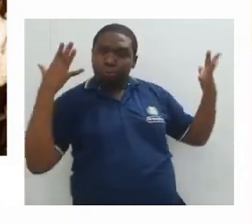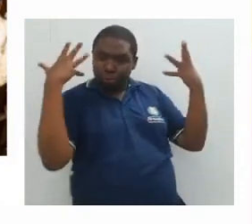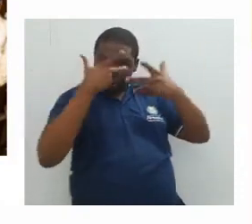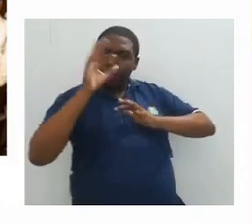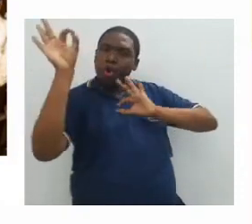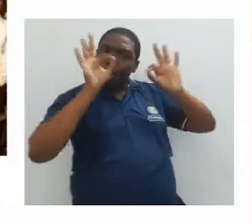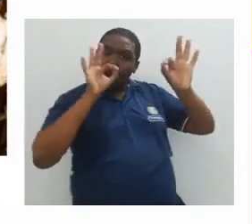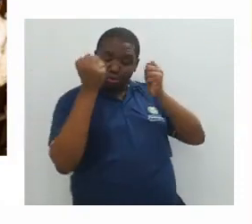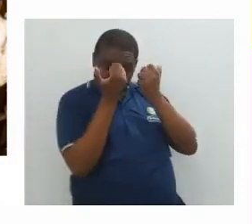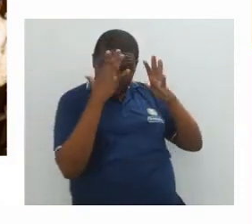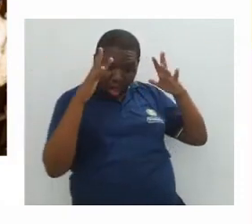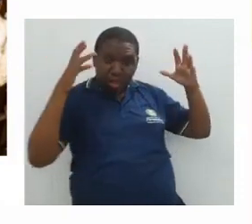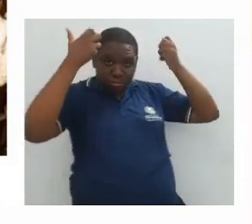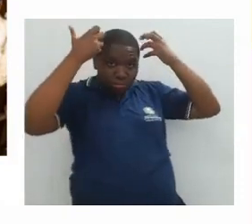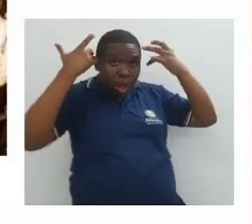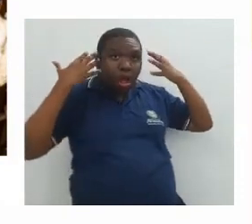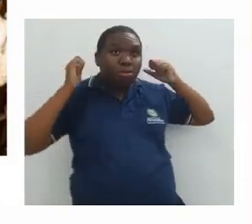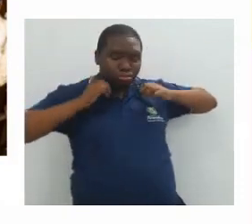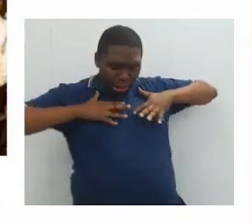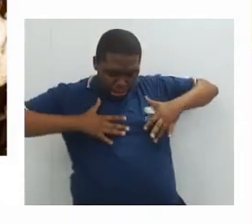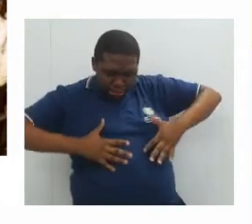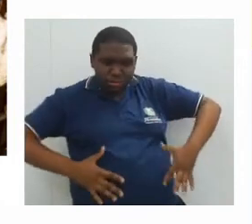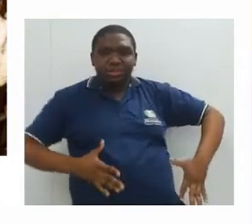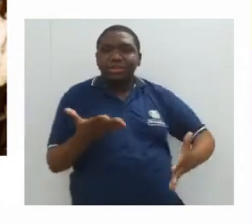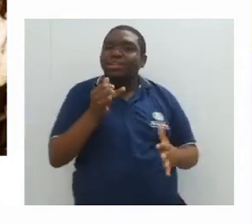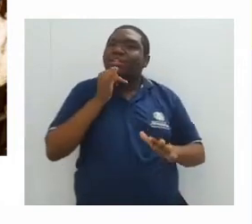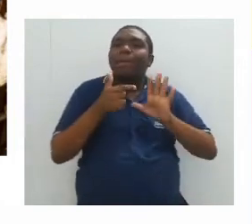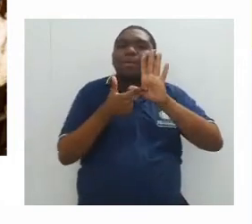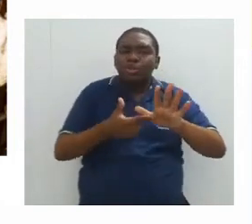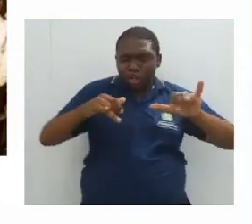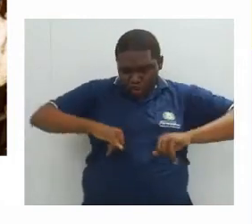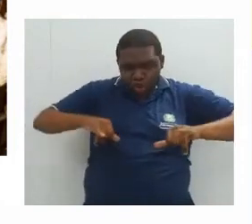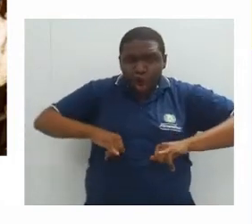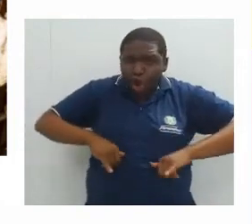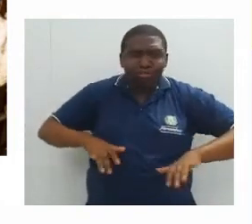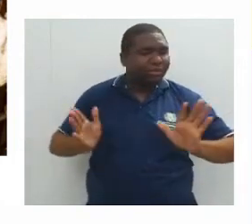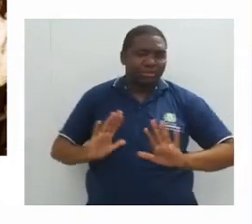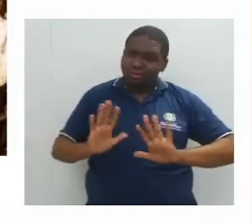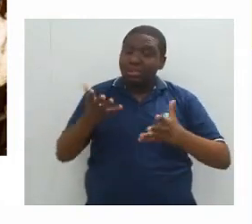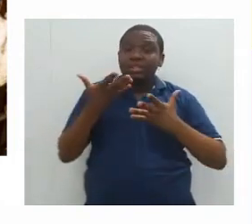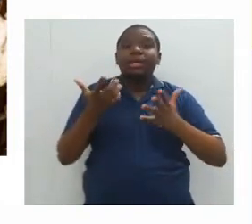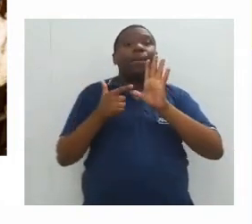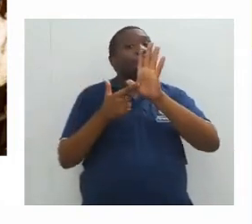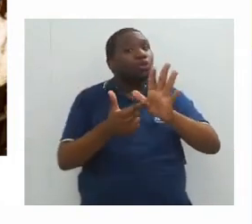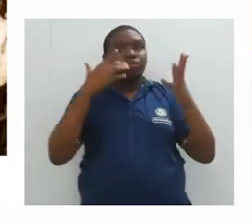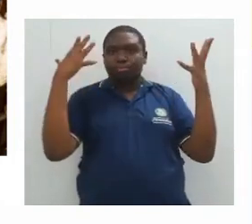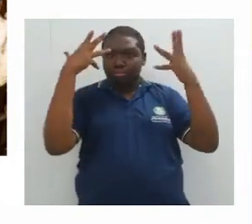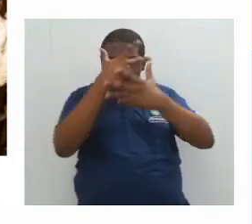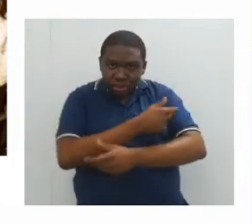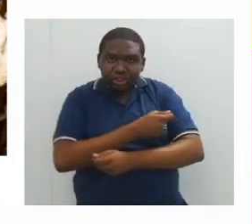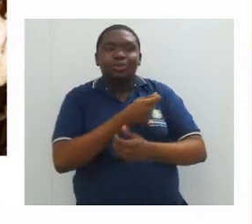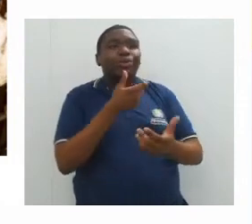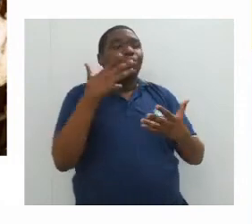ornamentados com muito brilho. Ninguém quer mostrar sofrimento, né? Então, a gente quer mostrar beleza, seja